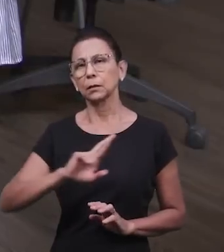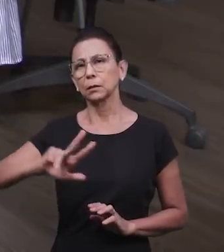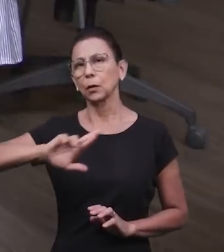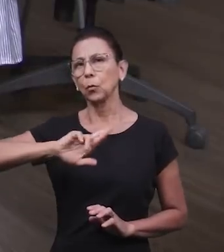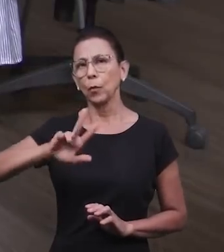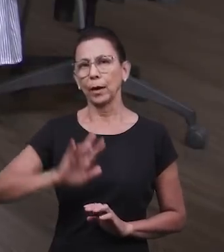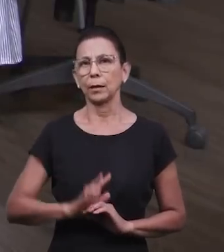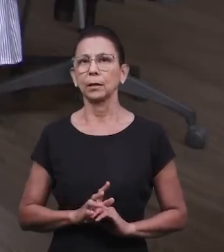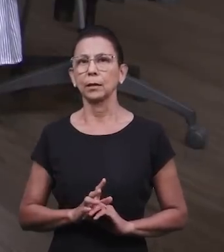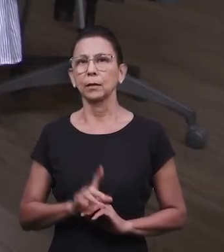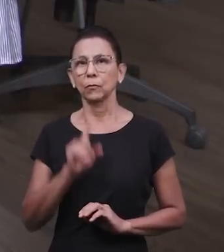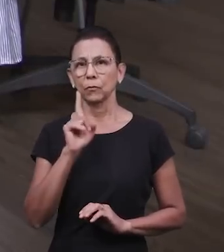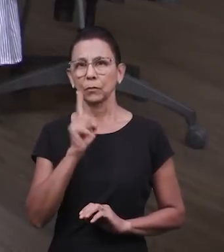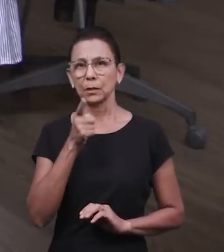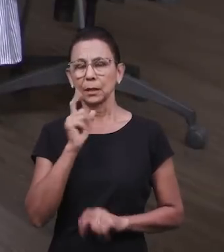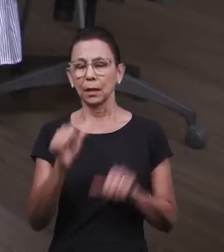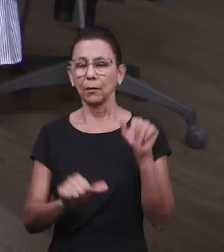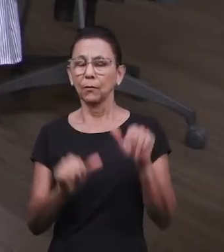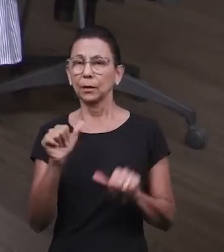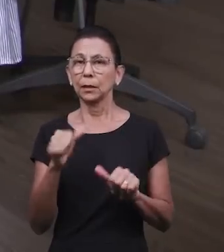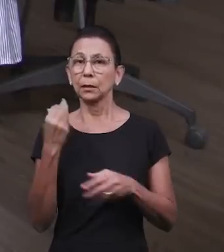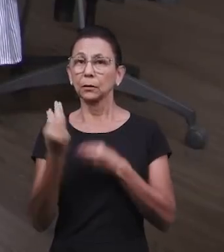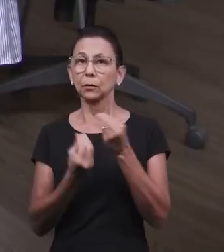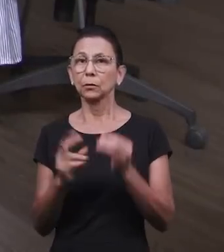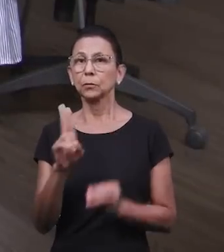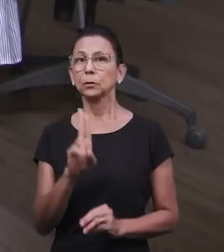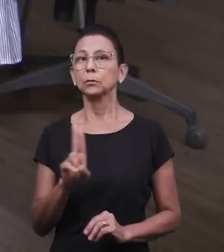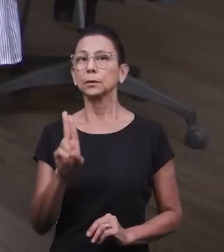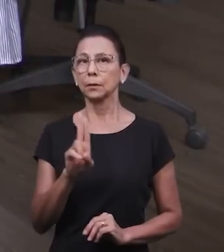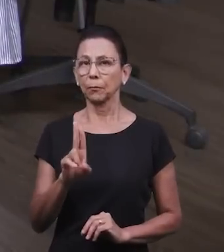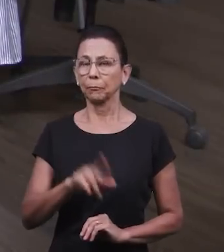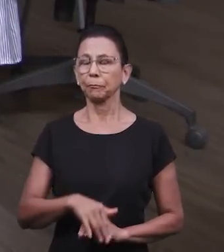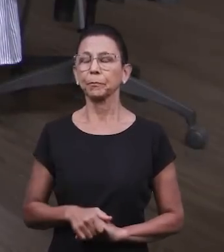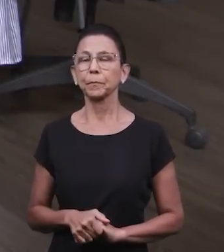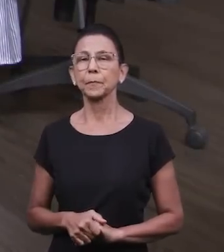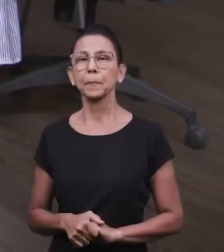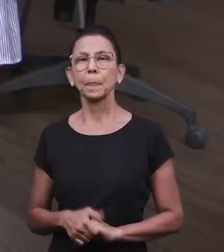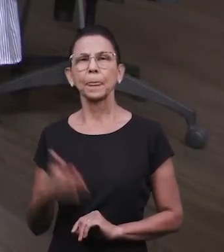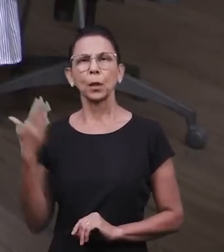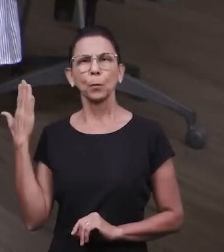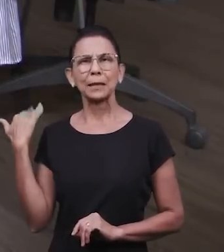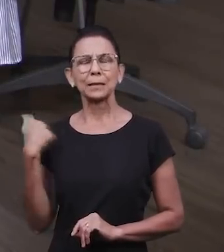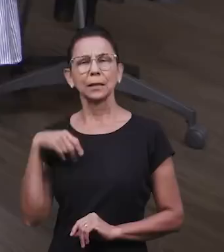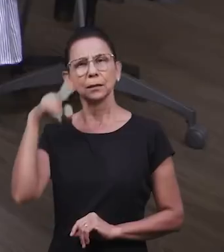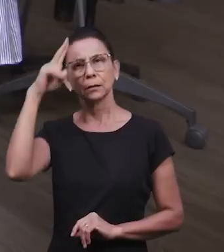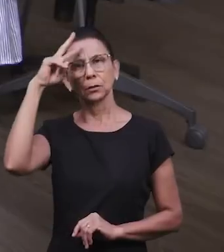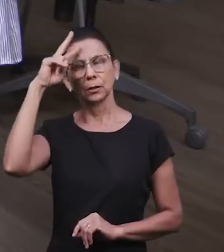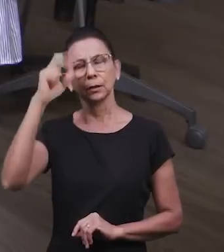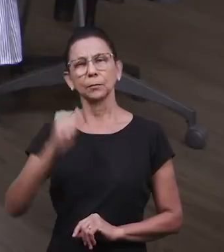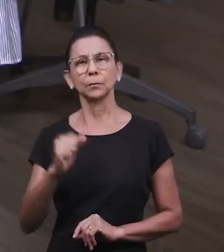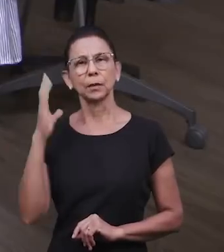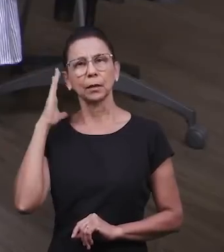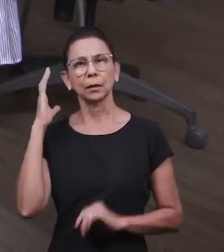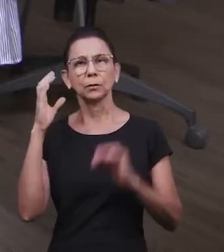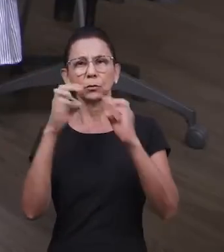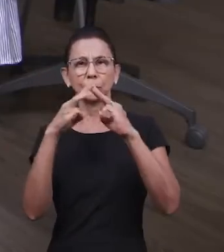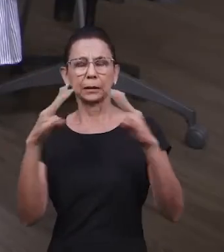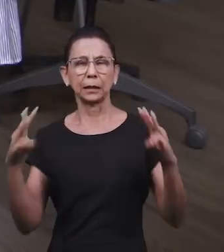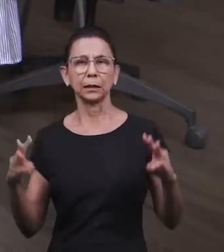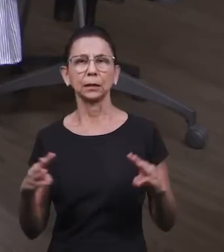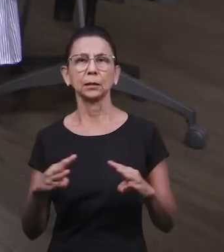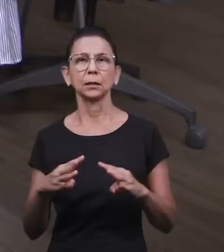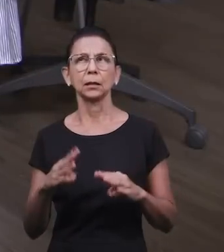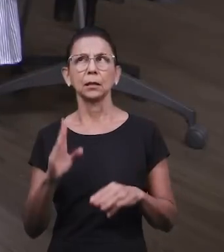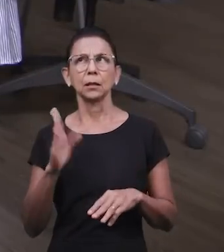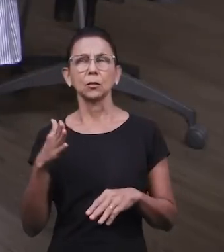Eu me lembro, Léo, do início da Rádio Manaim. A Rádio Manaim já tem 11 anos, de